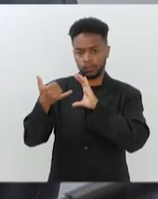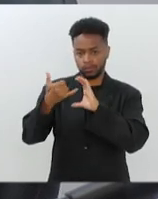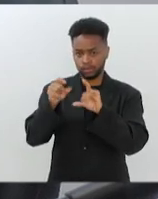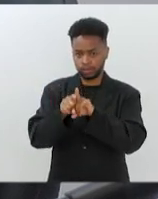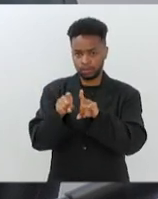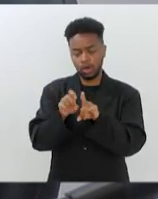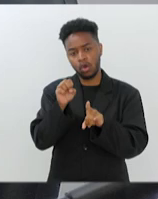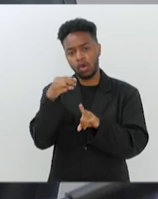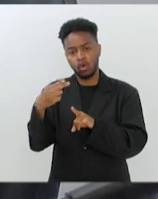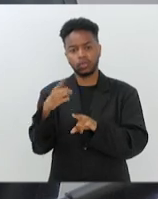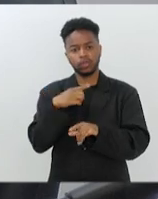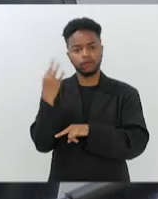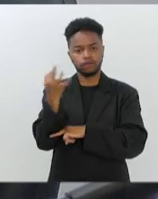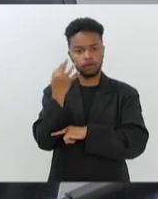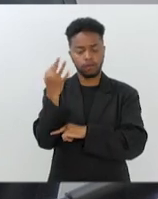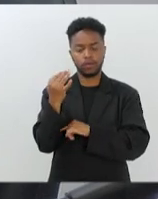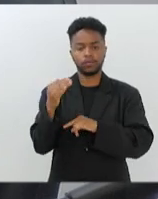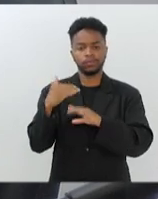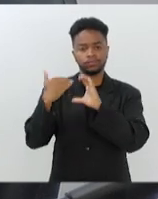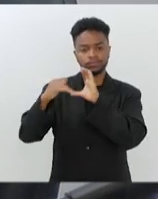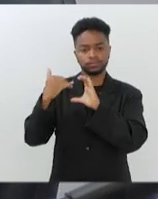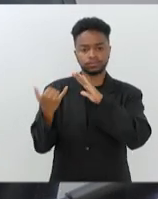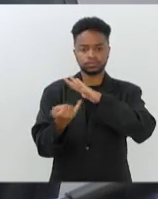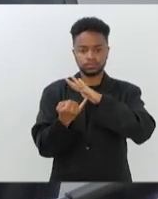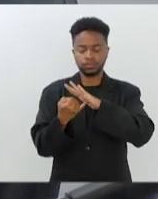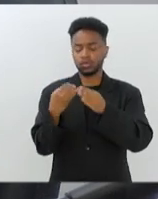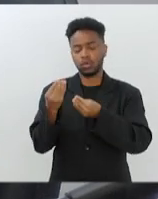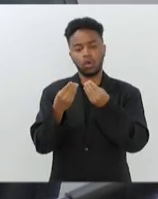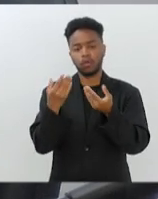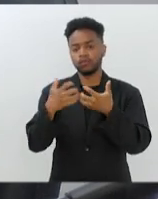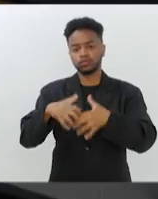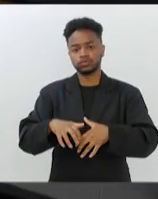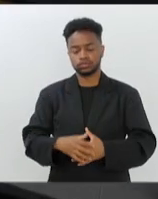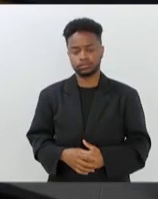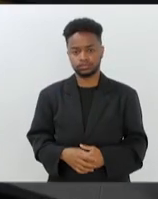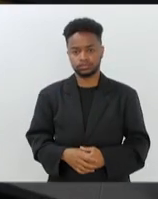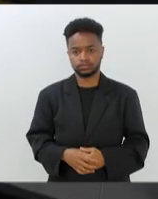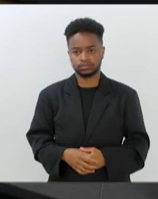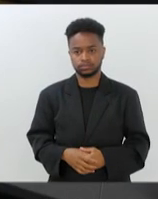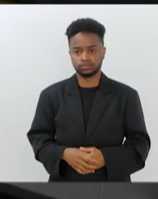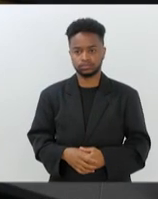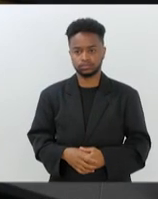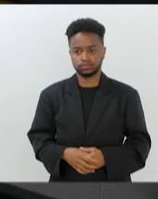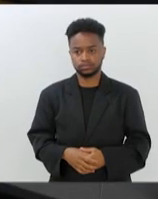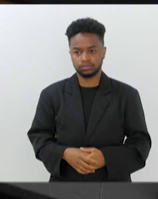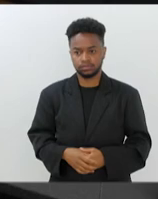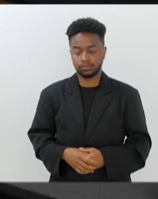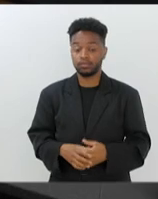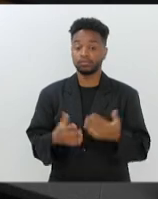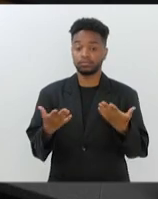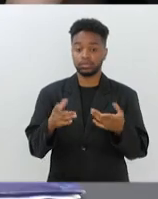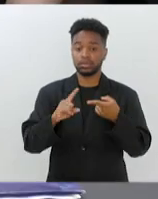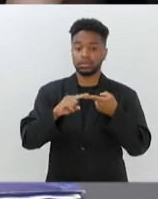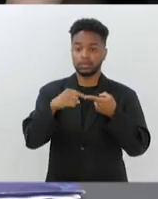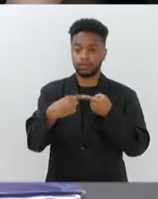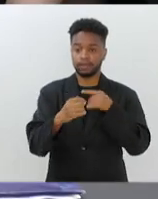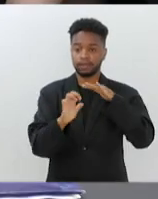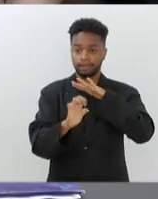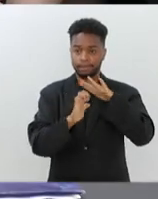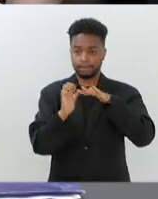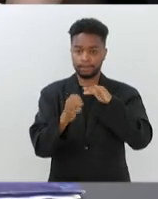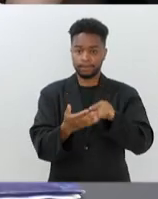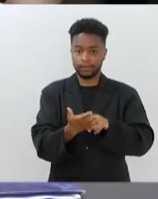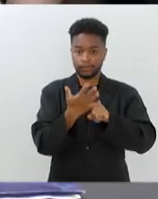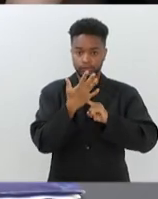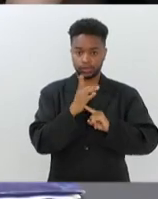ou o senhor formaliza no e-mail institucional faz parte do processo então a medida com que depois que elas apresentaram a campanha a gente